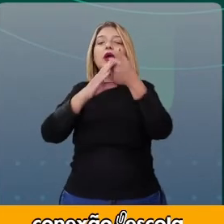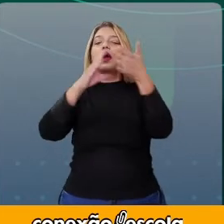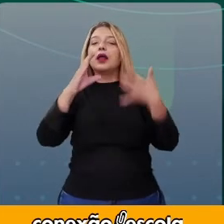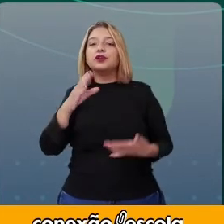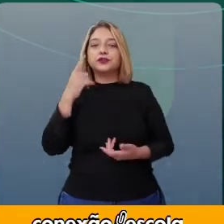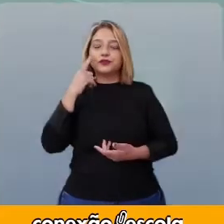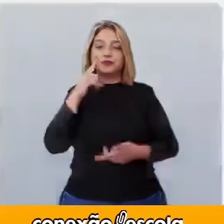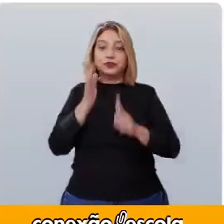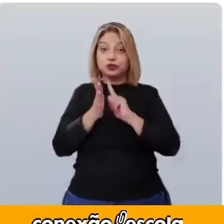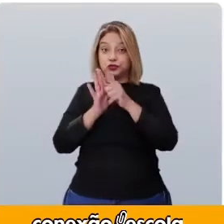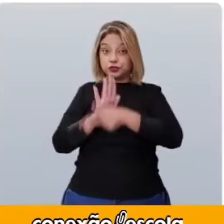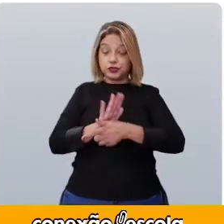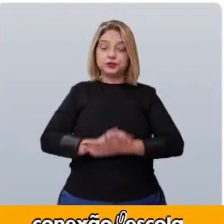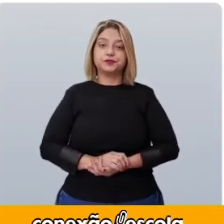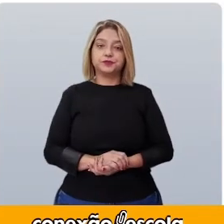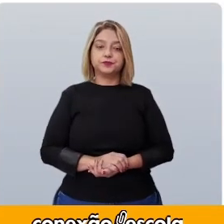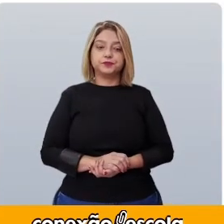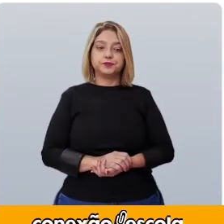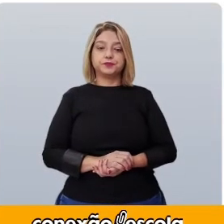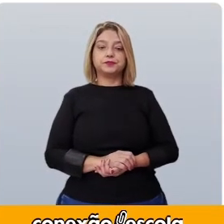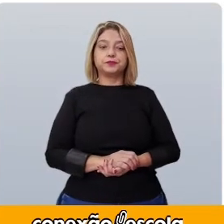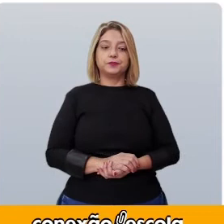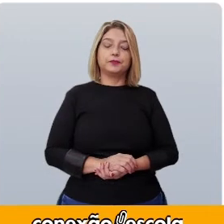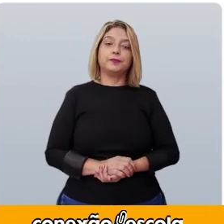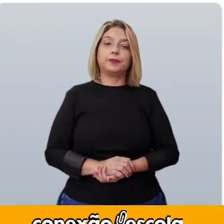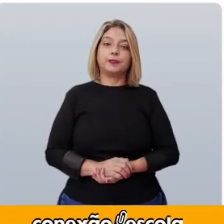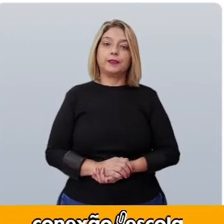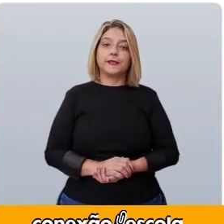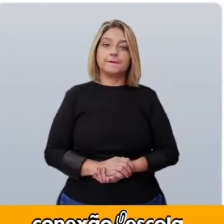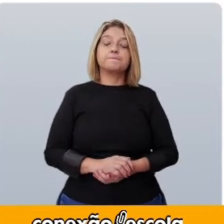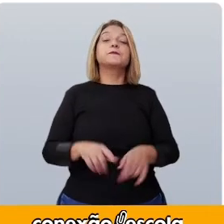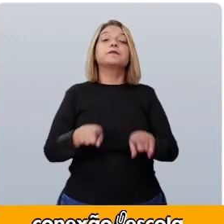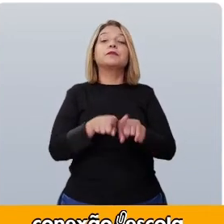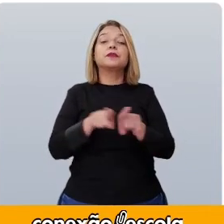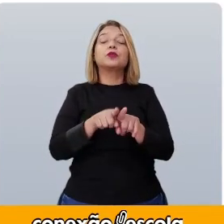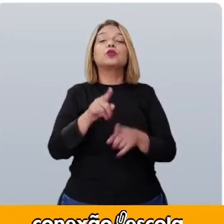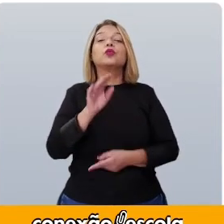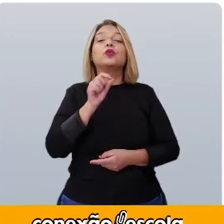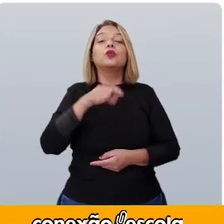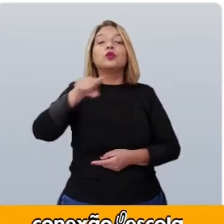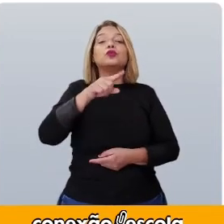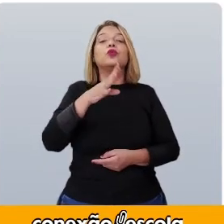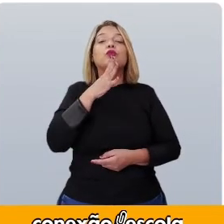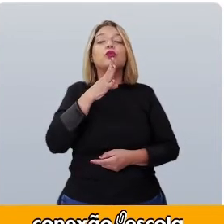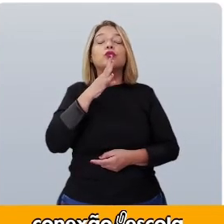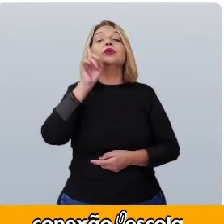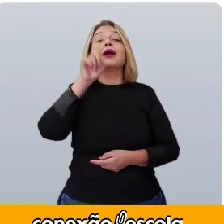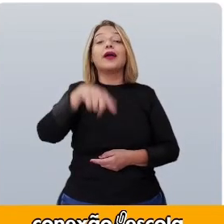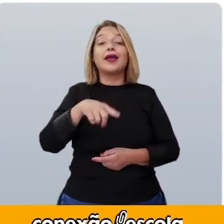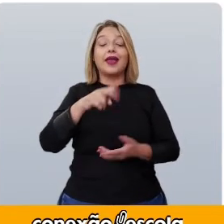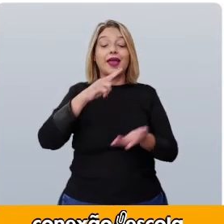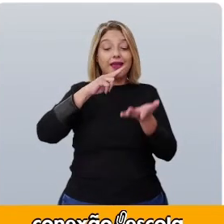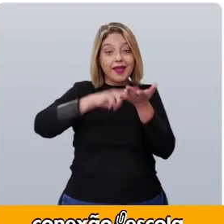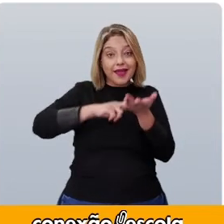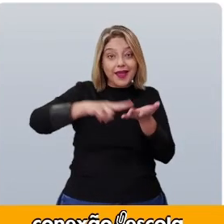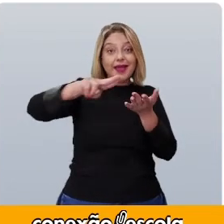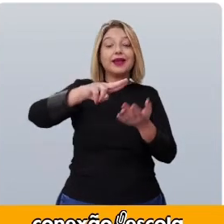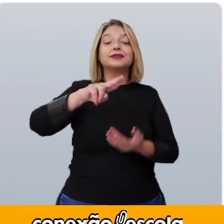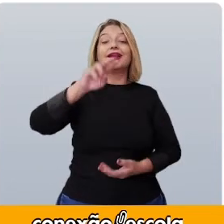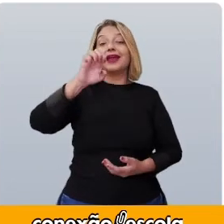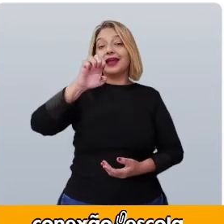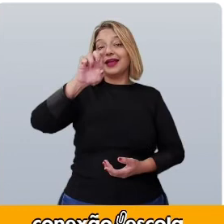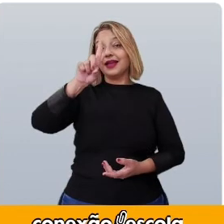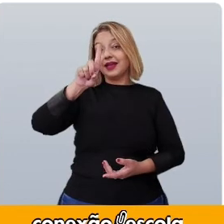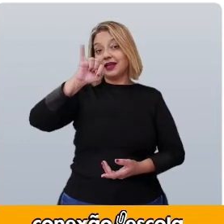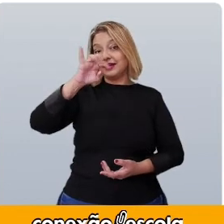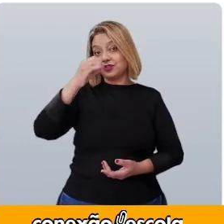desse gênero. Também conhecida como carta do editor, é um gênero utilizado